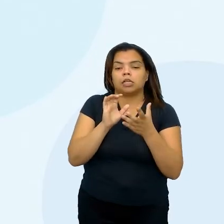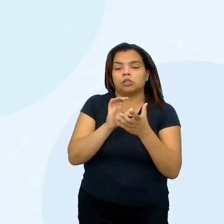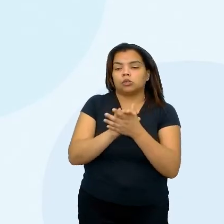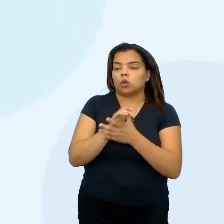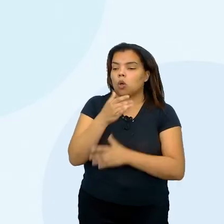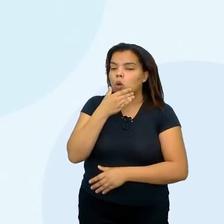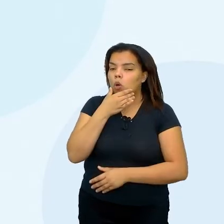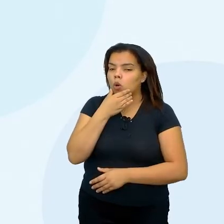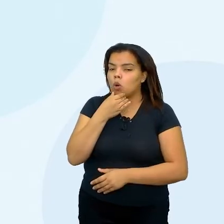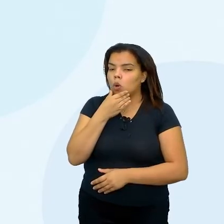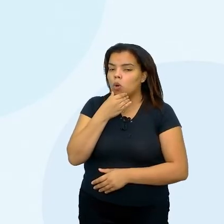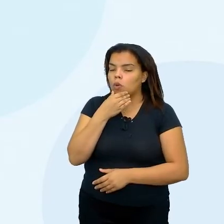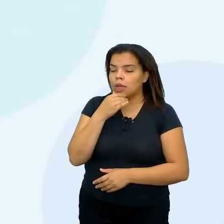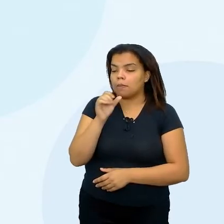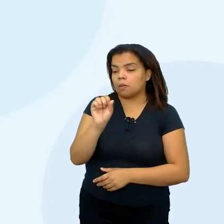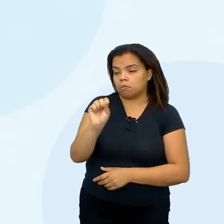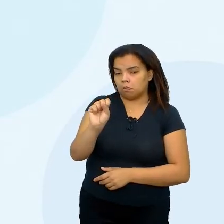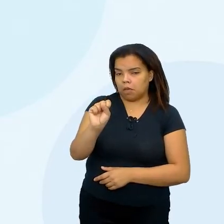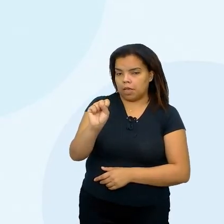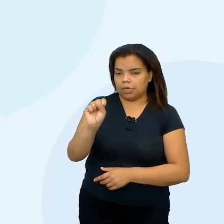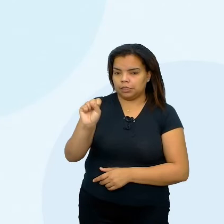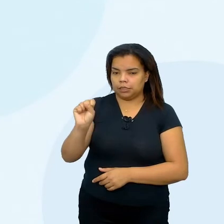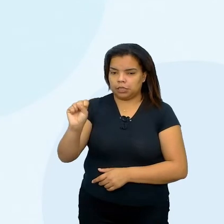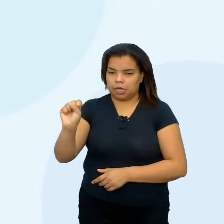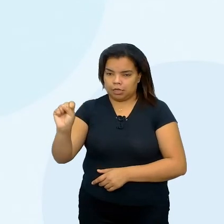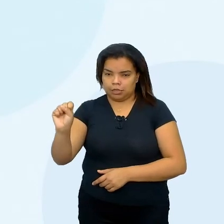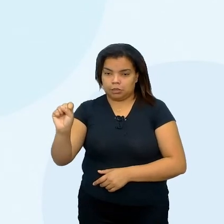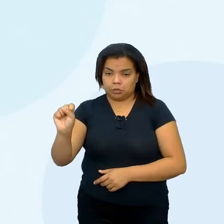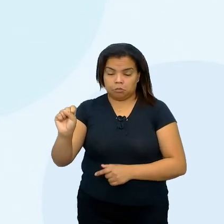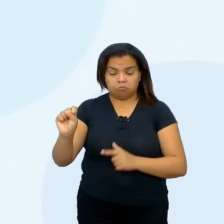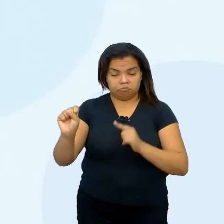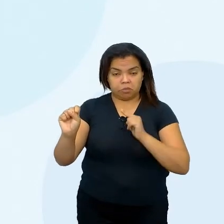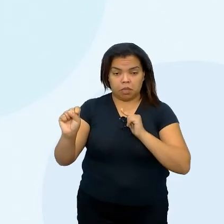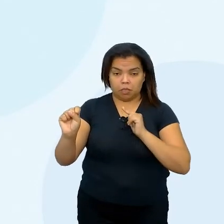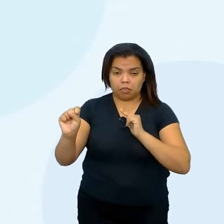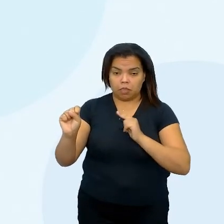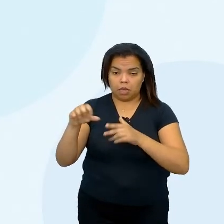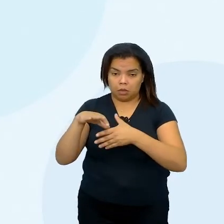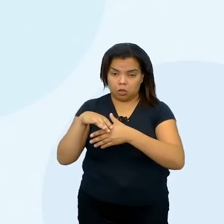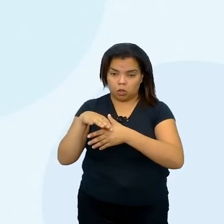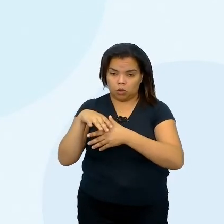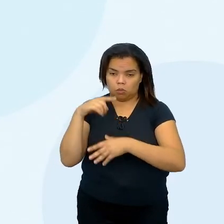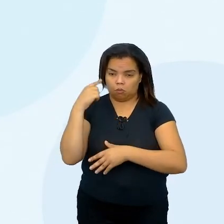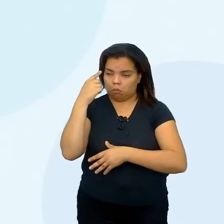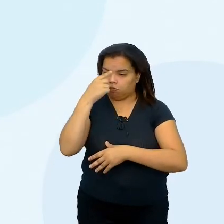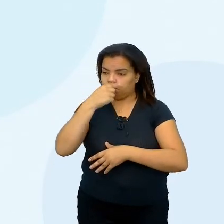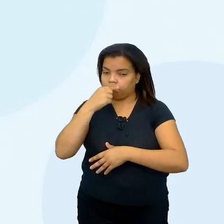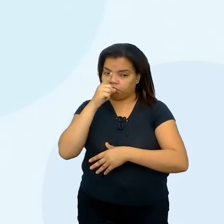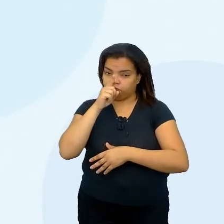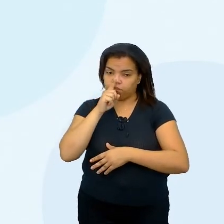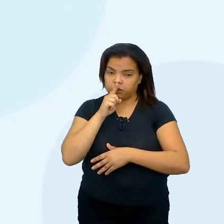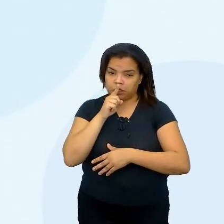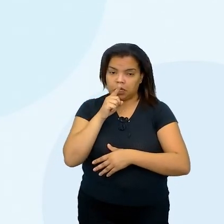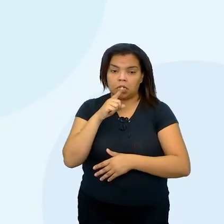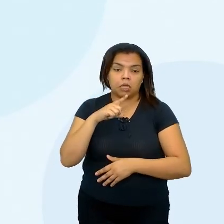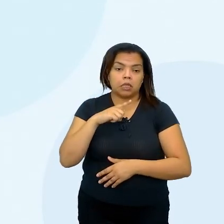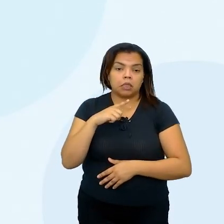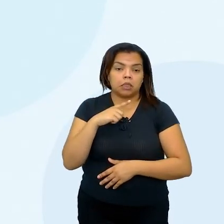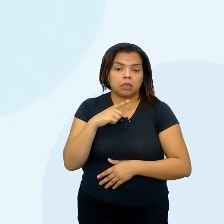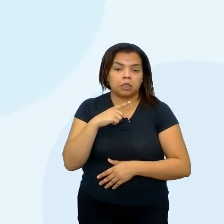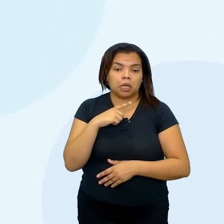é anêmico dessa forma, apresenta anemia falciforme. Tiveram filhos que